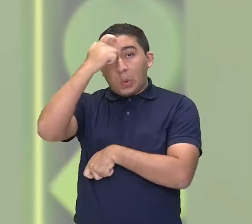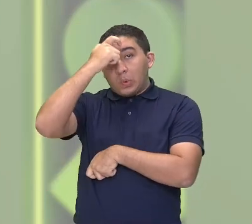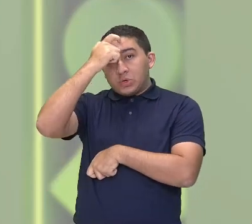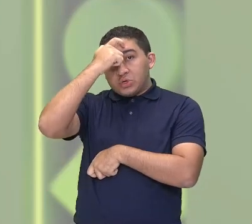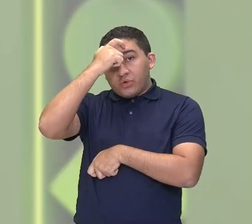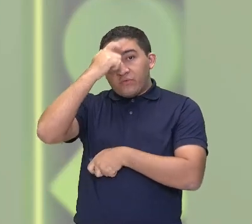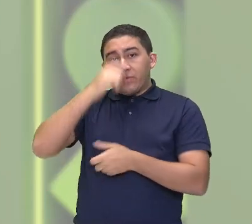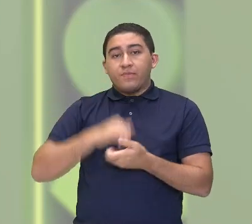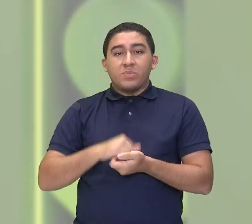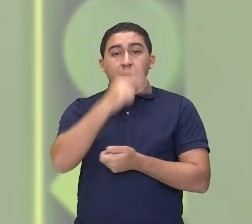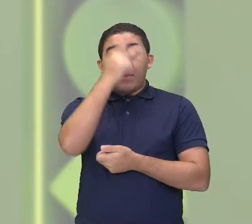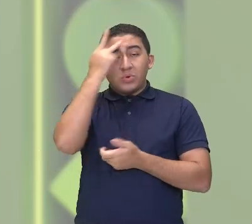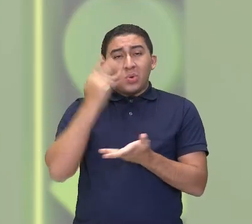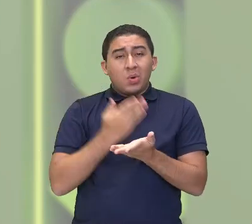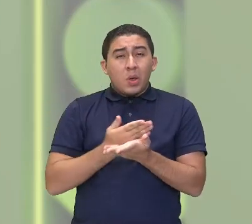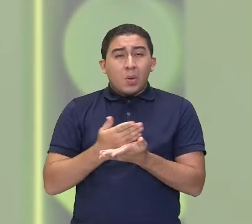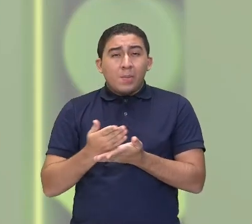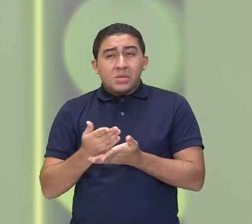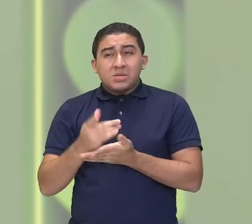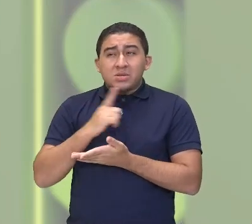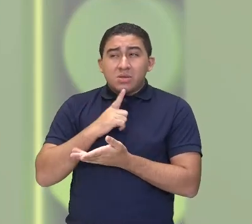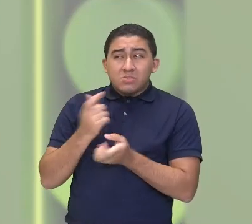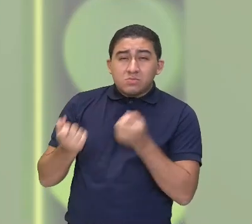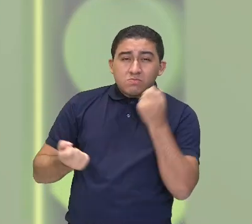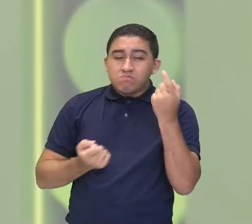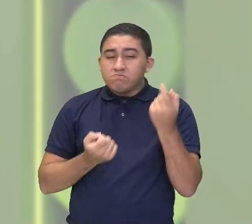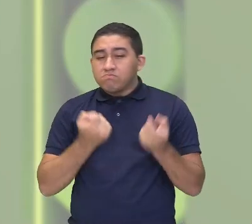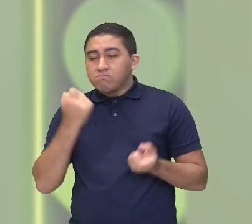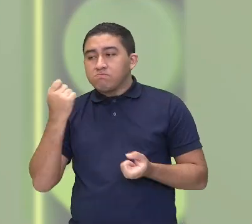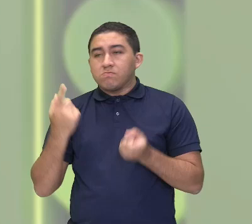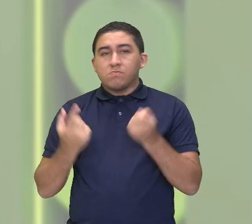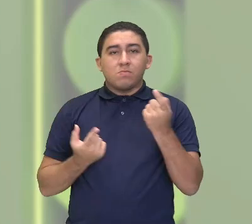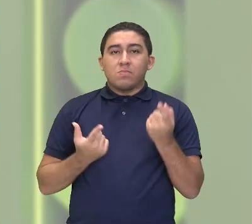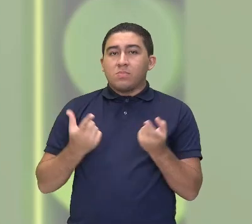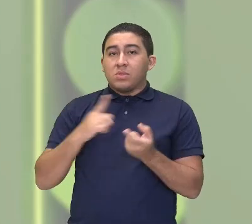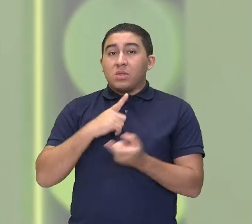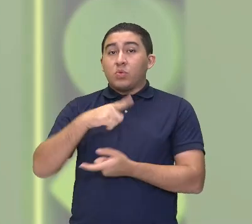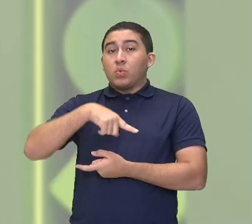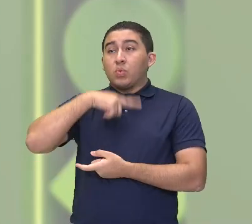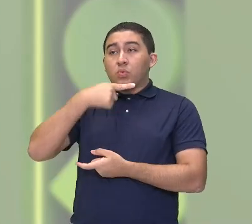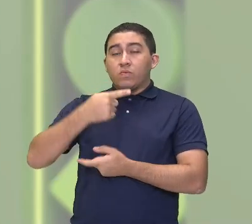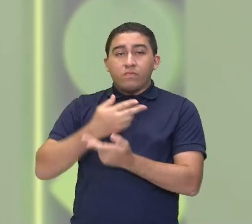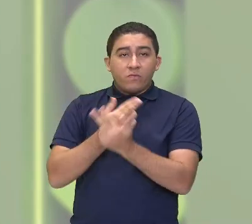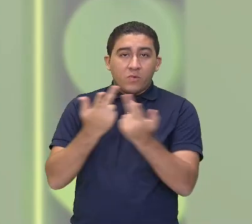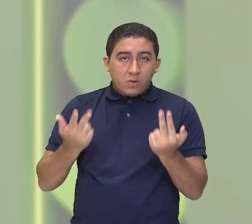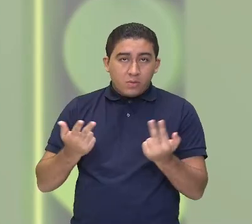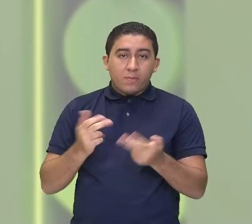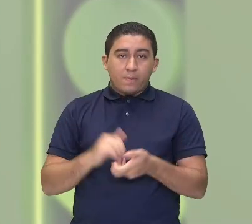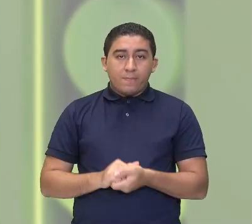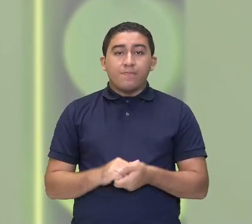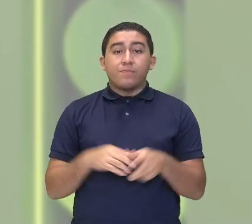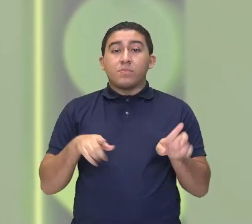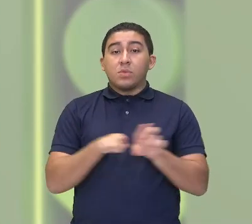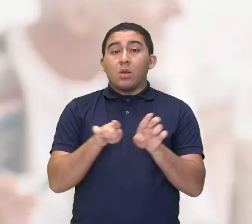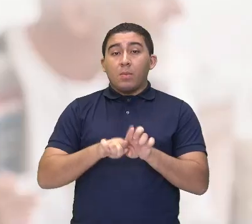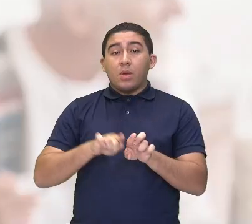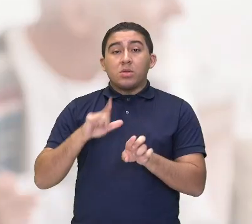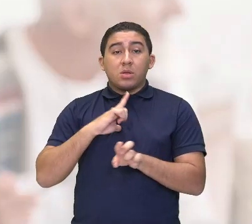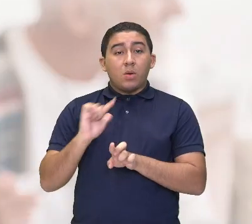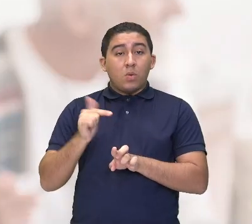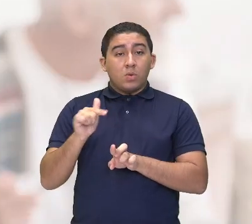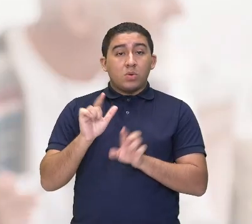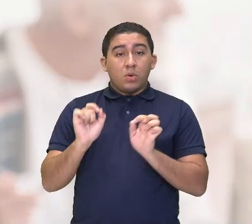vai ficando um pouco mais lenta ali em algumas situações, certo? Como a gente pôde observar. Além disso, a gente tem ali